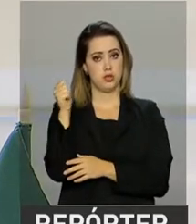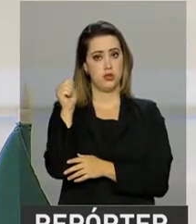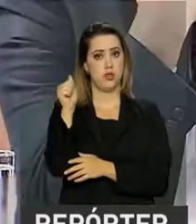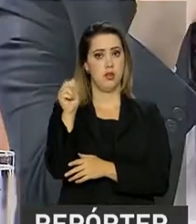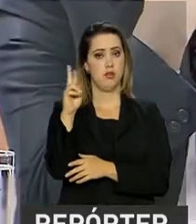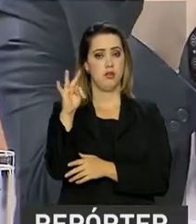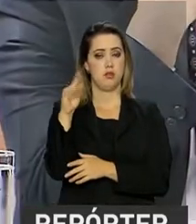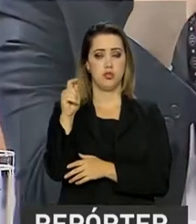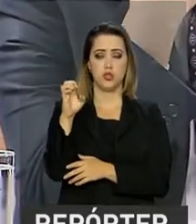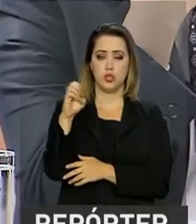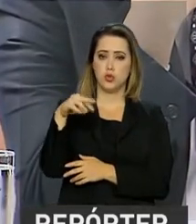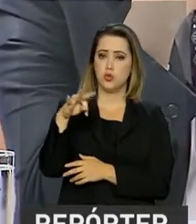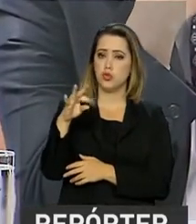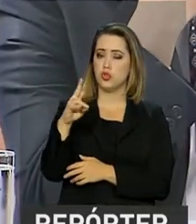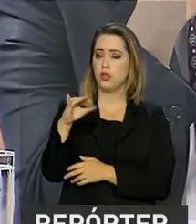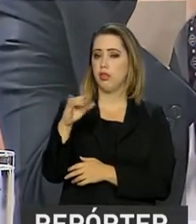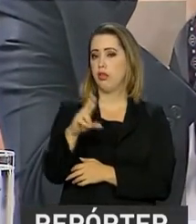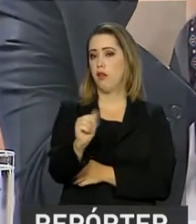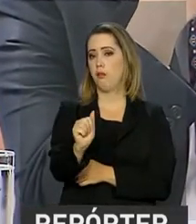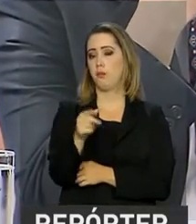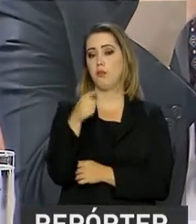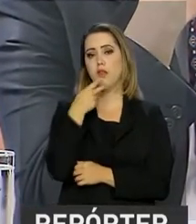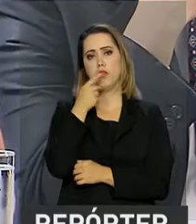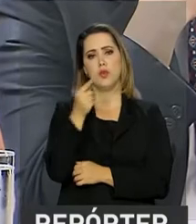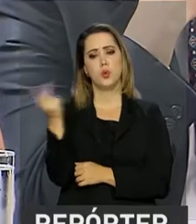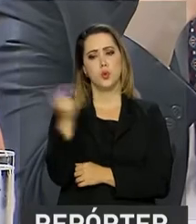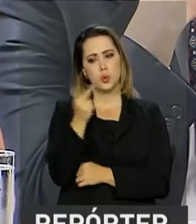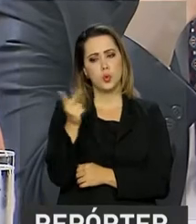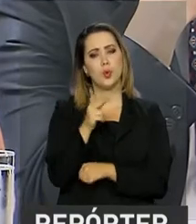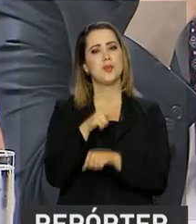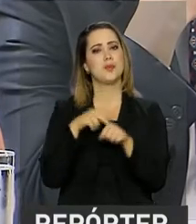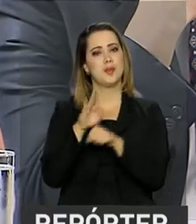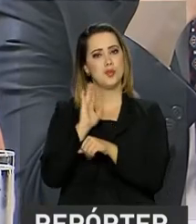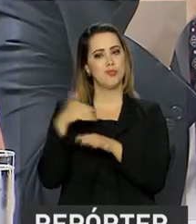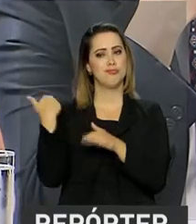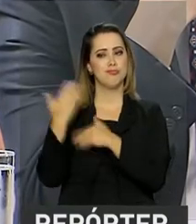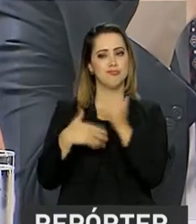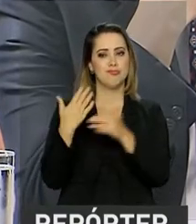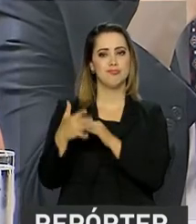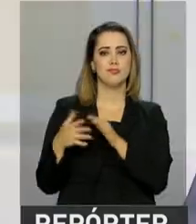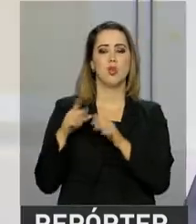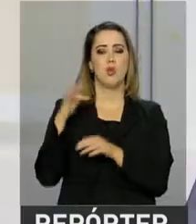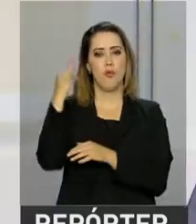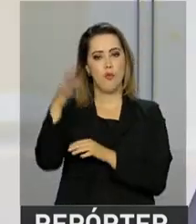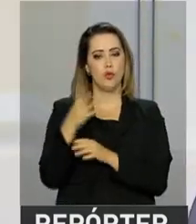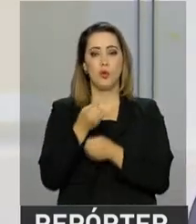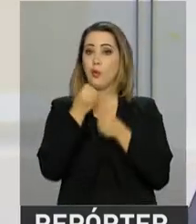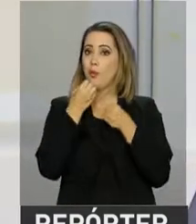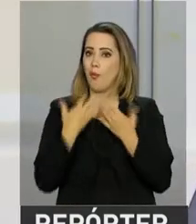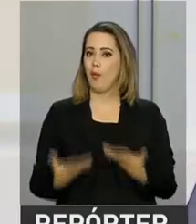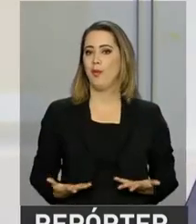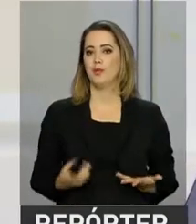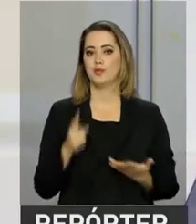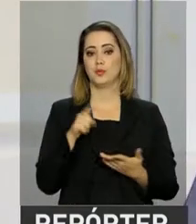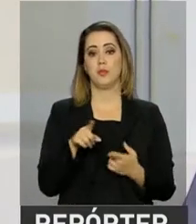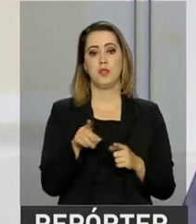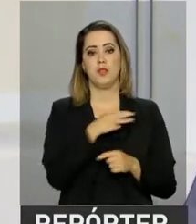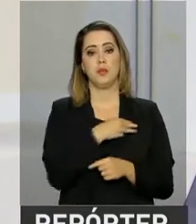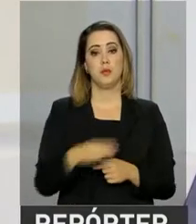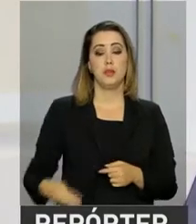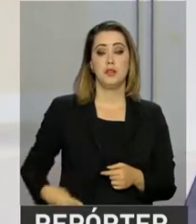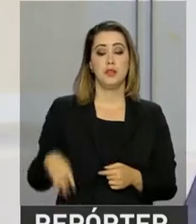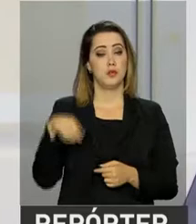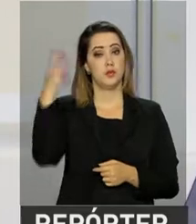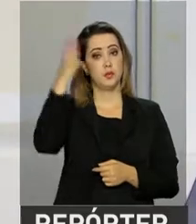disse que as duas nações têm uma larga história e um futuro promissor já o ministro brasileiro gilberto